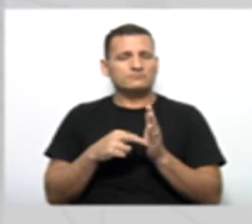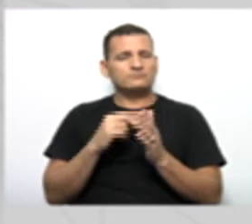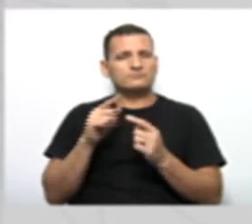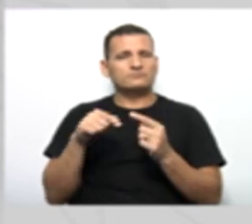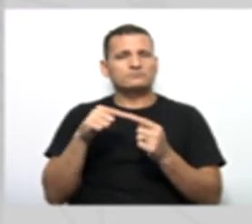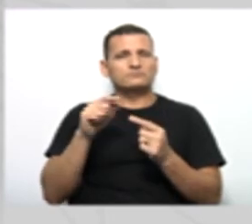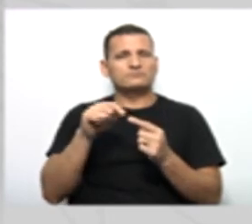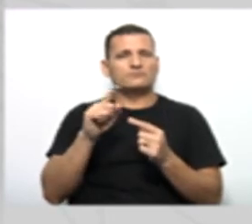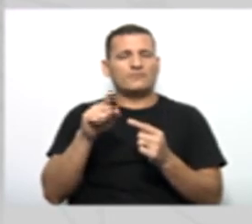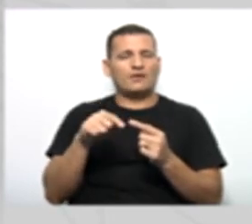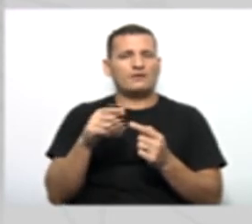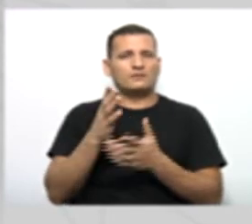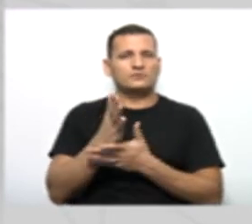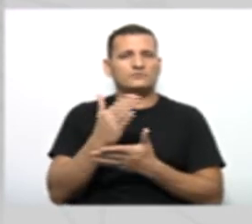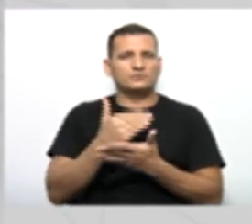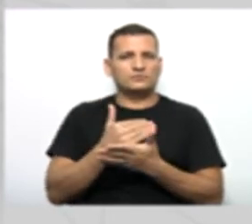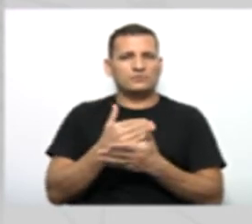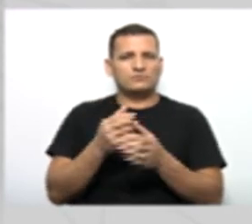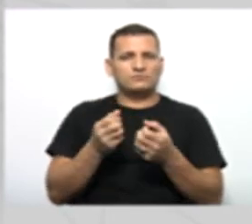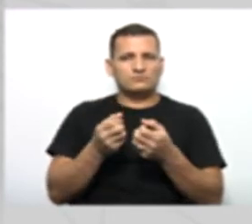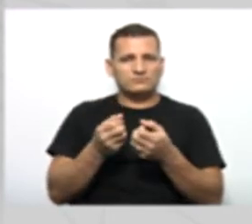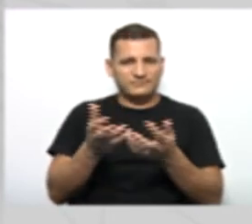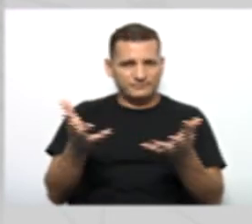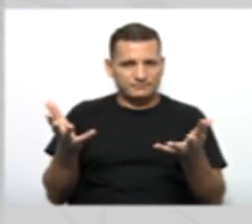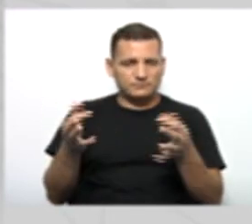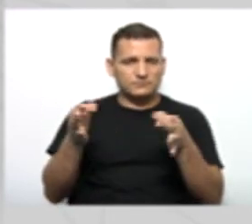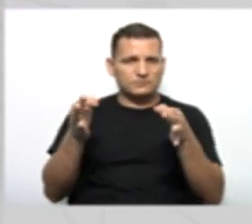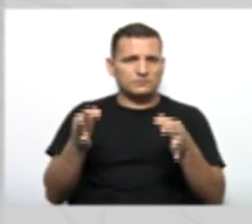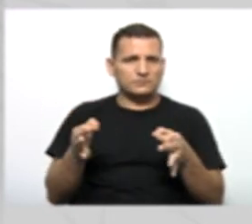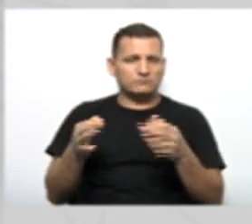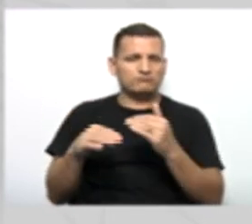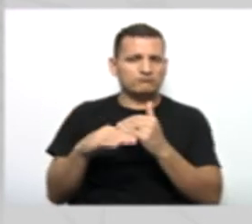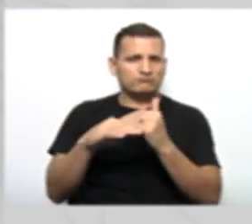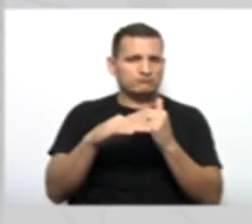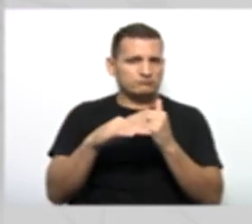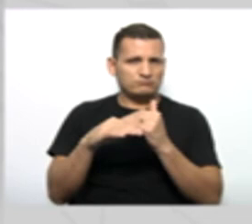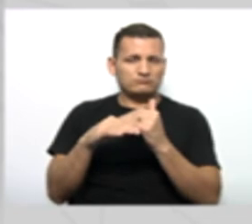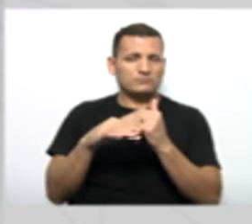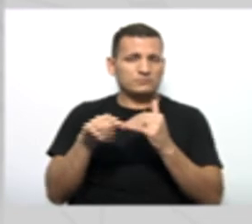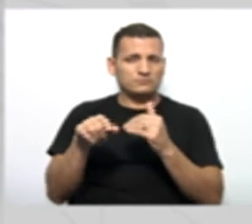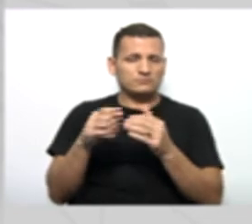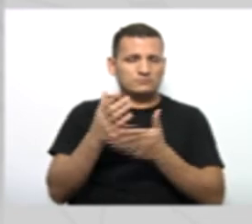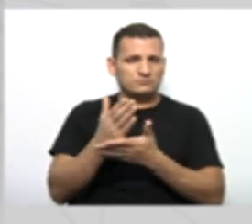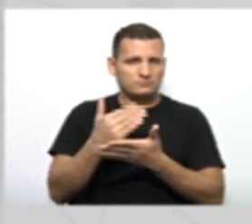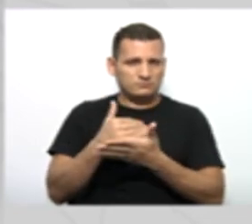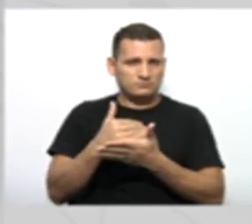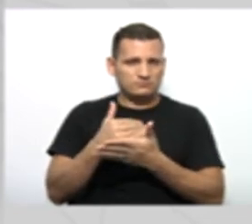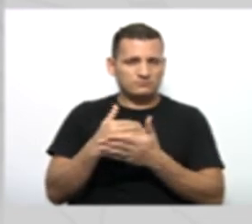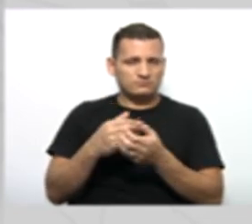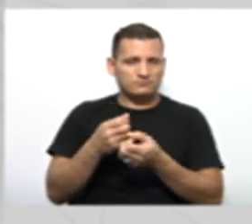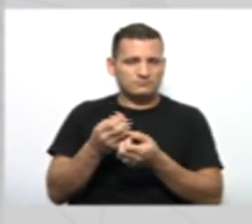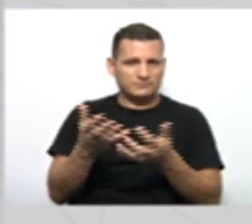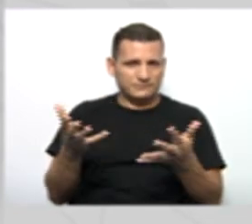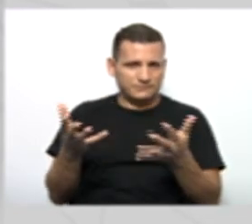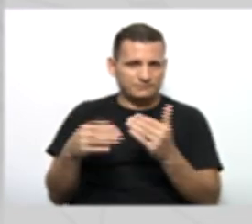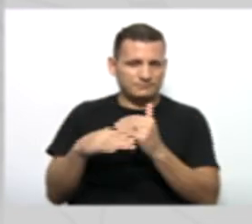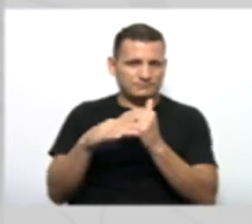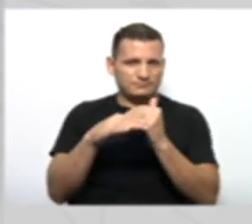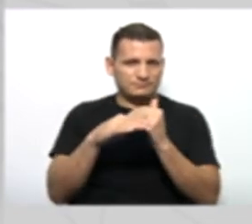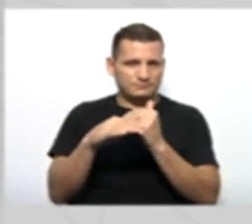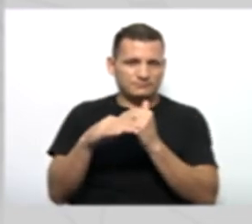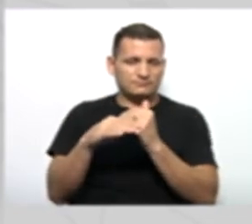uma distribuição justa dos recursos. E essa distribuição justa dos recursos, elas levam a